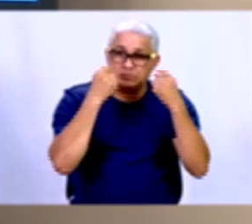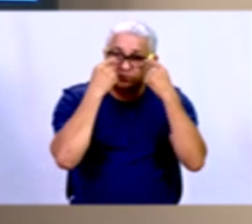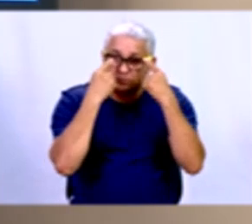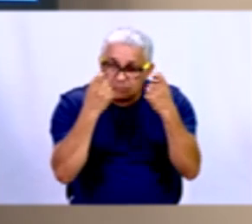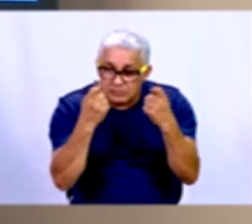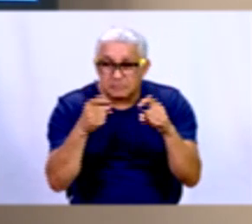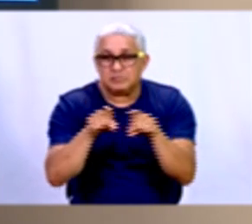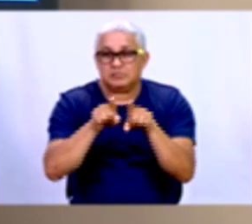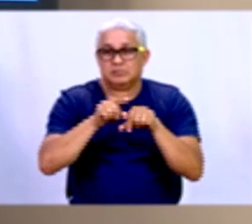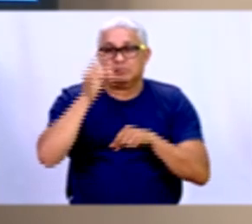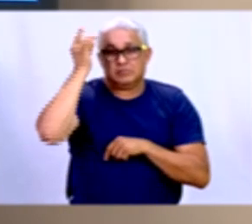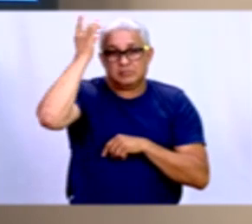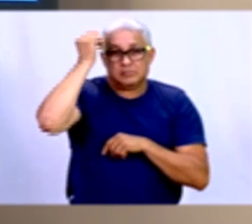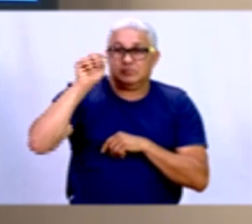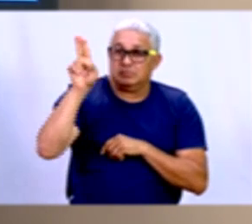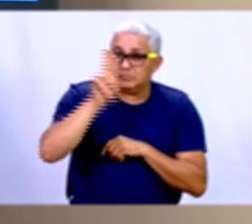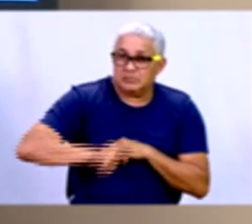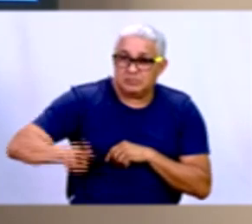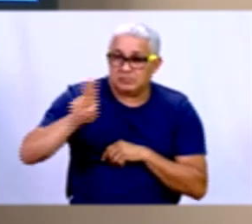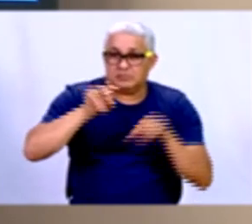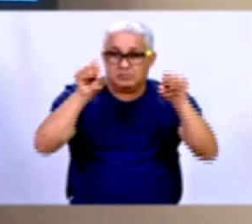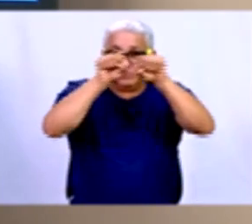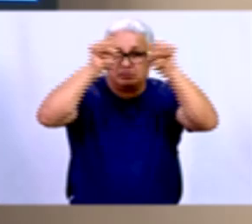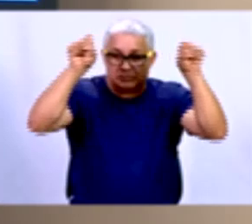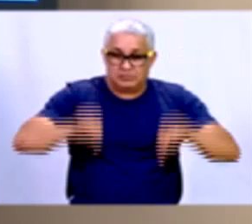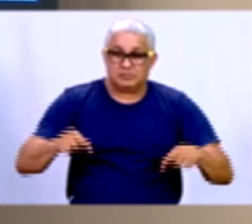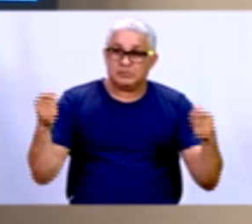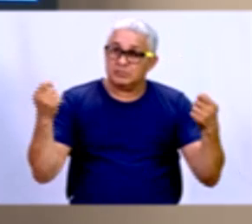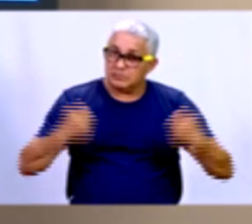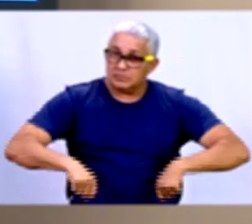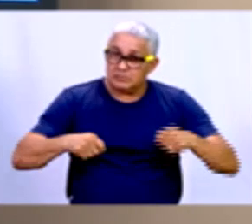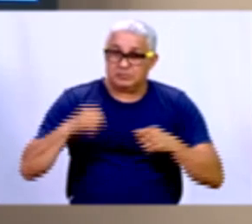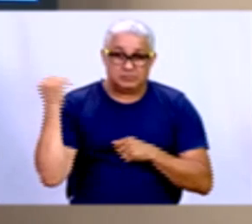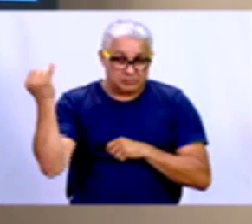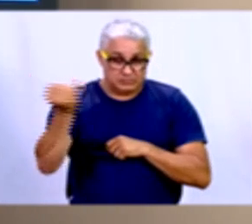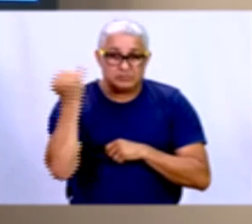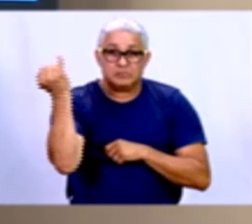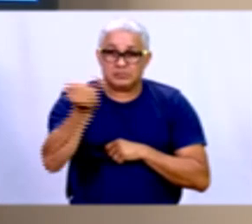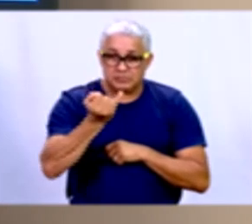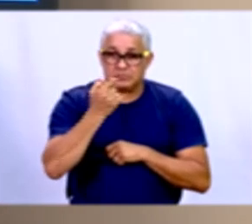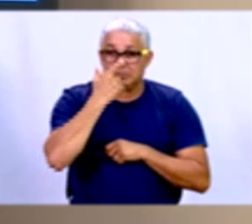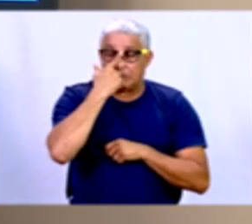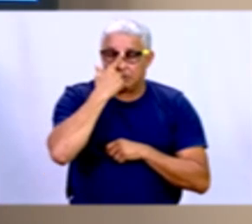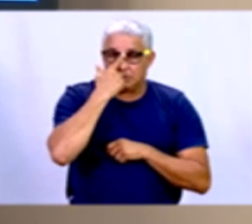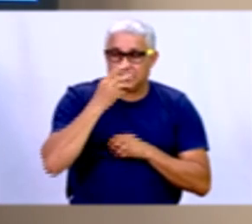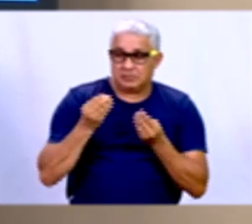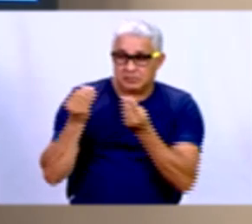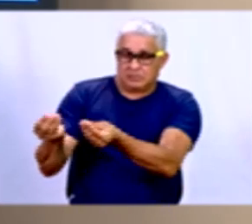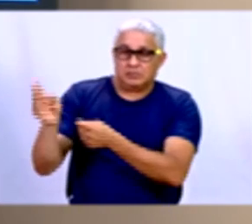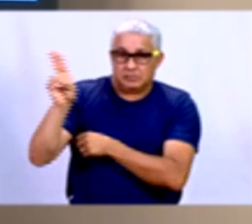serem utilizados, para criar sistemas necessários, ou seja, aquilo que está sendo colocado para os usuários são